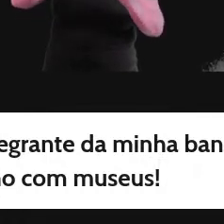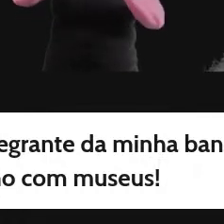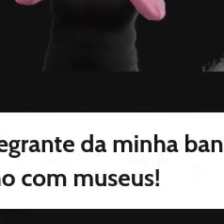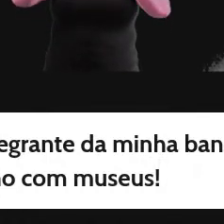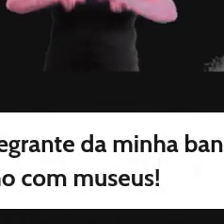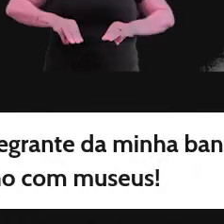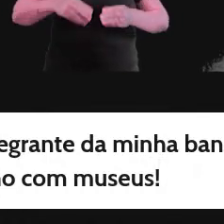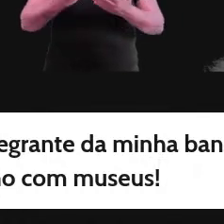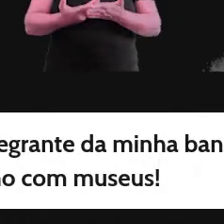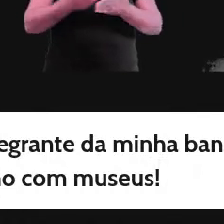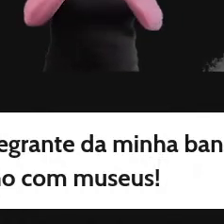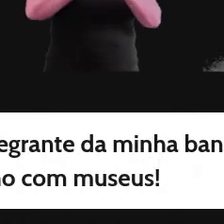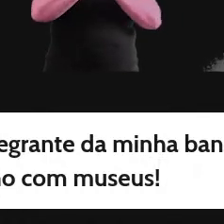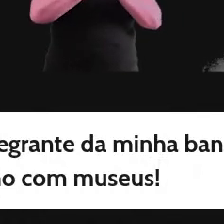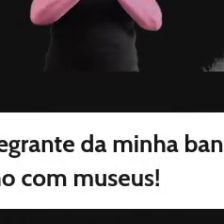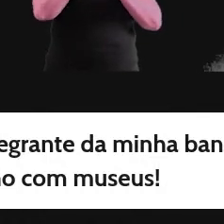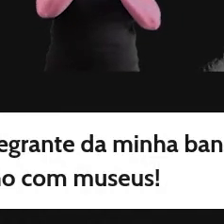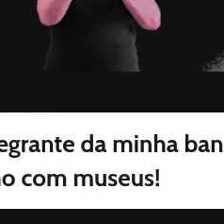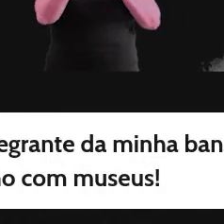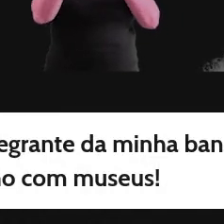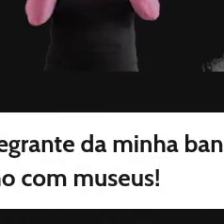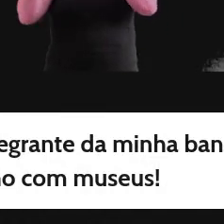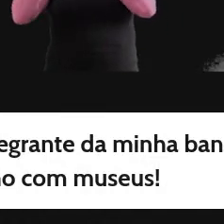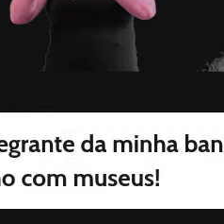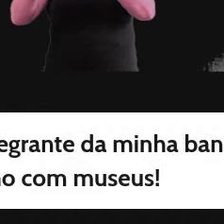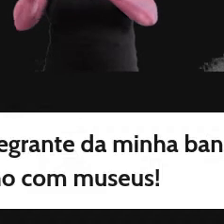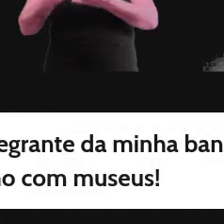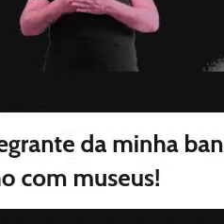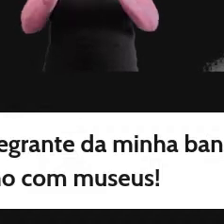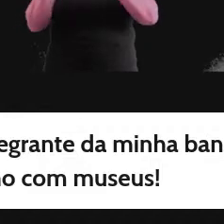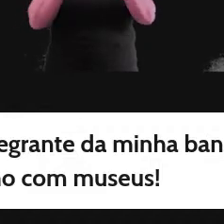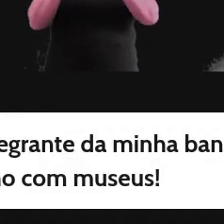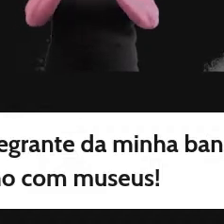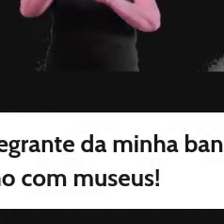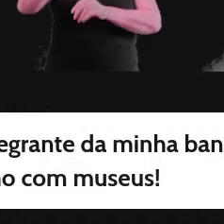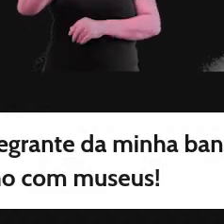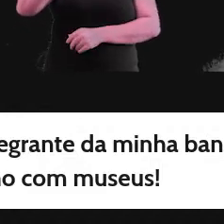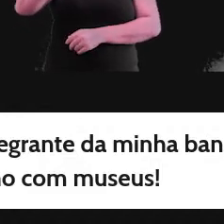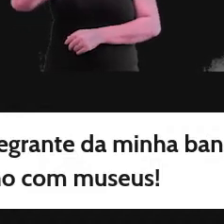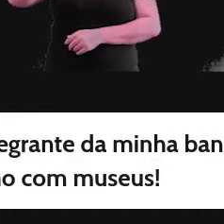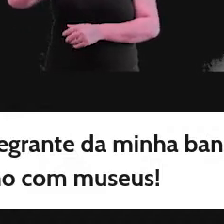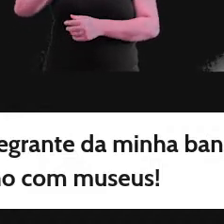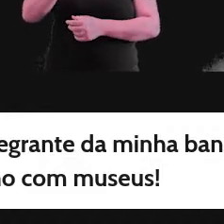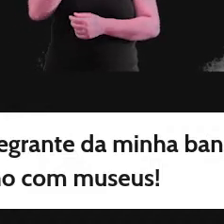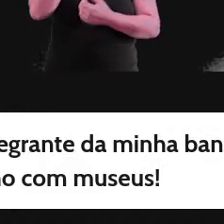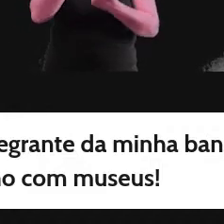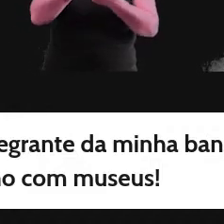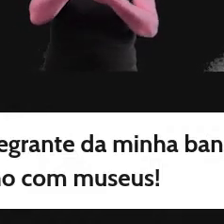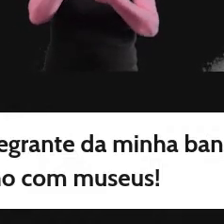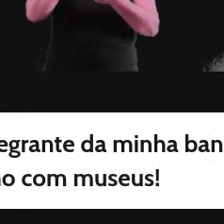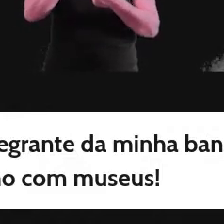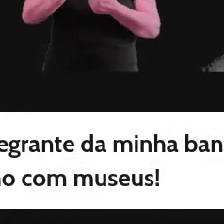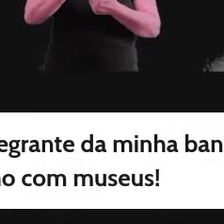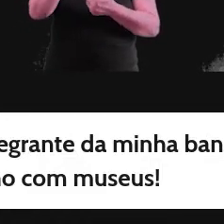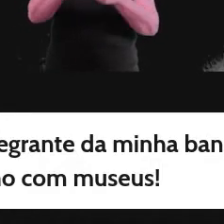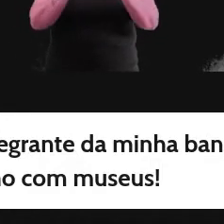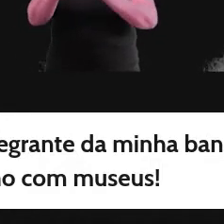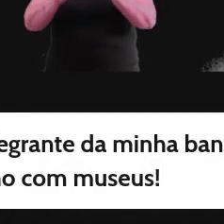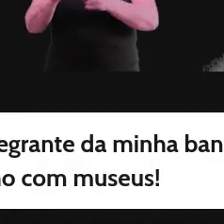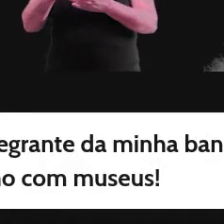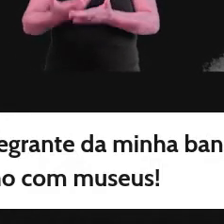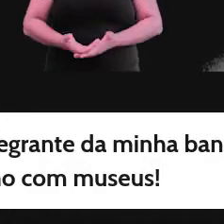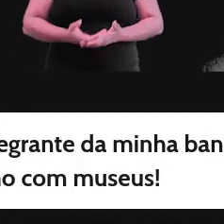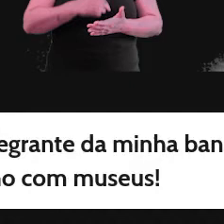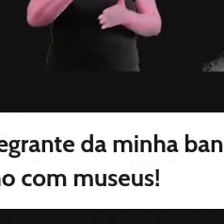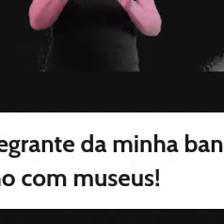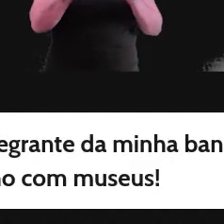as perguntas agora para vocês refletirem. Mandar um beijo aqui para a Bethânia, querida, bom te ver aqui. É bom demais esse evento, mesmo